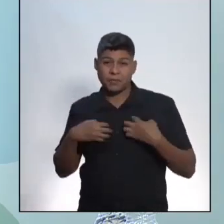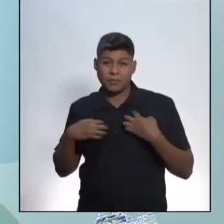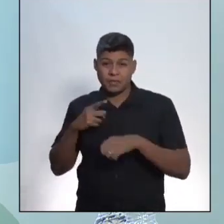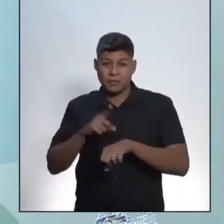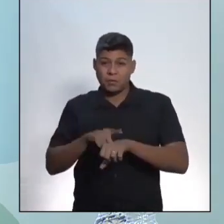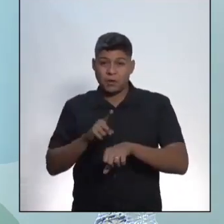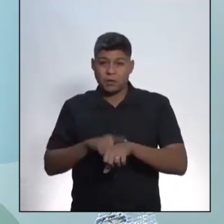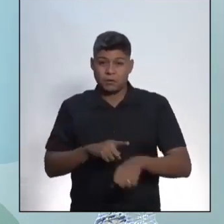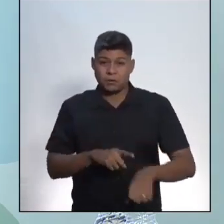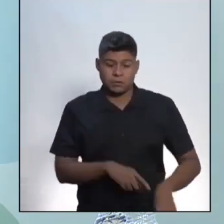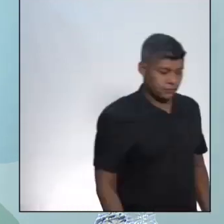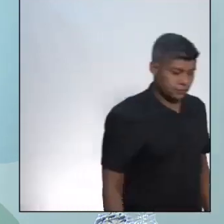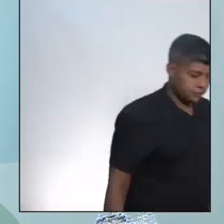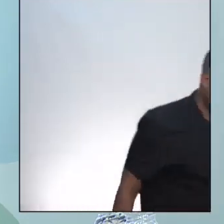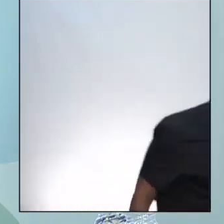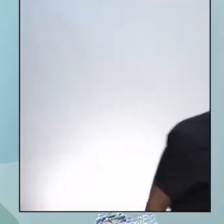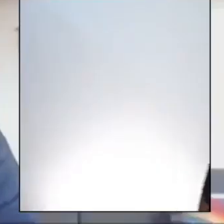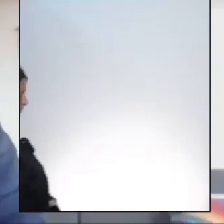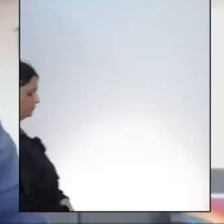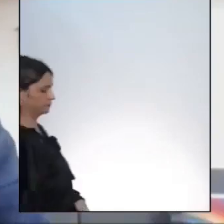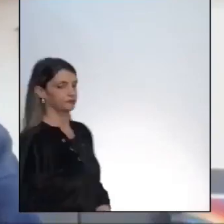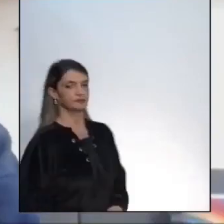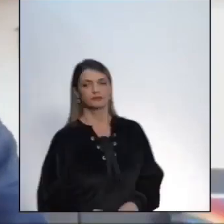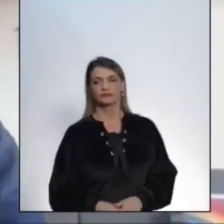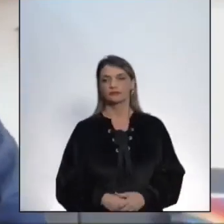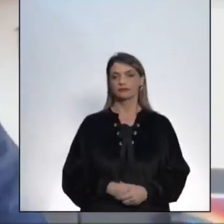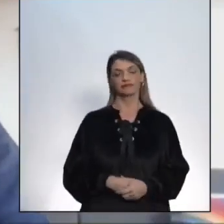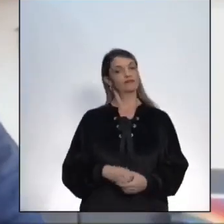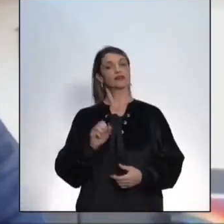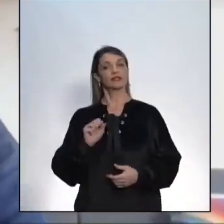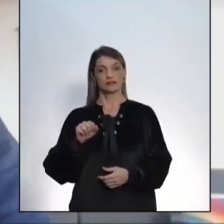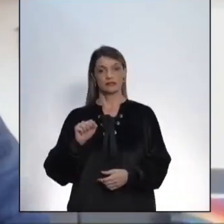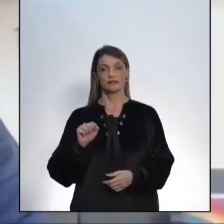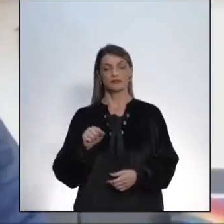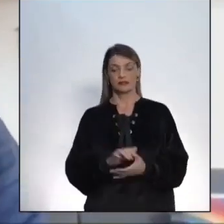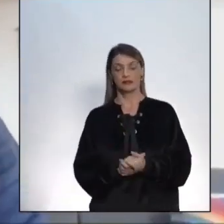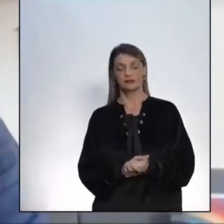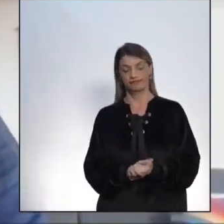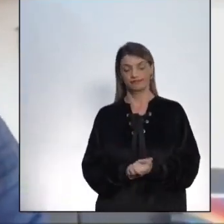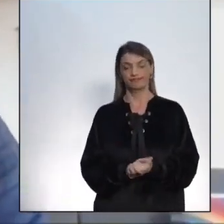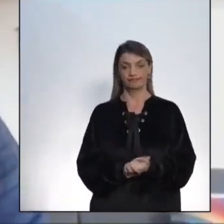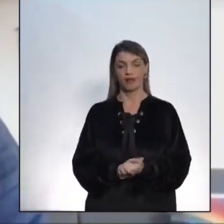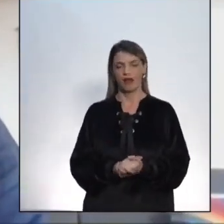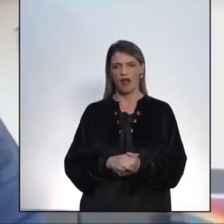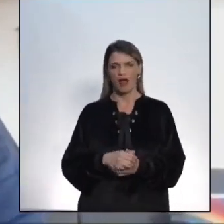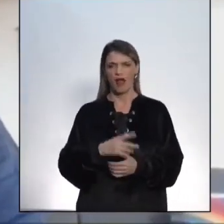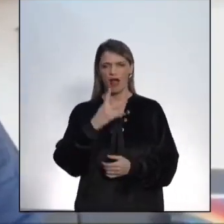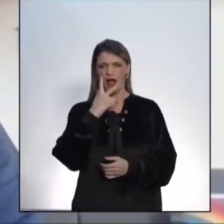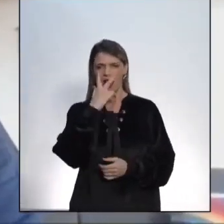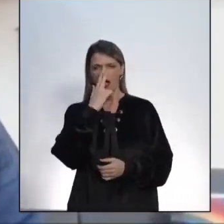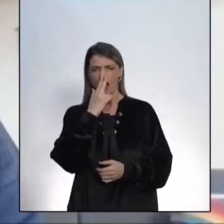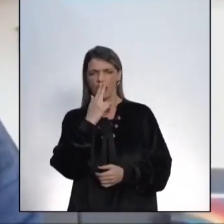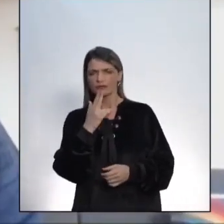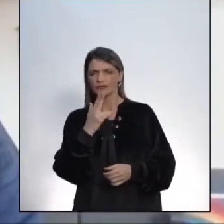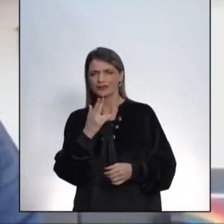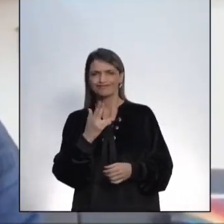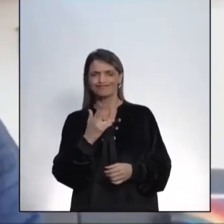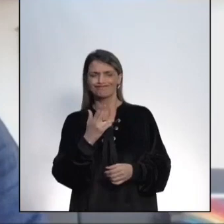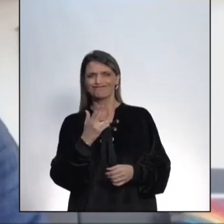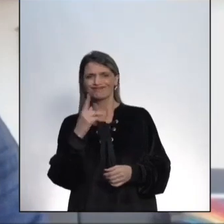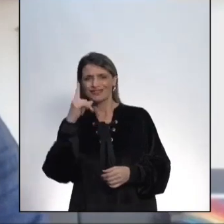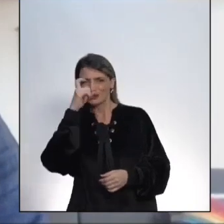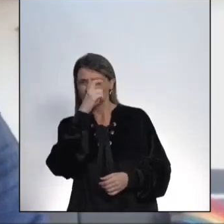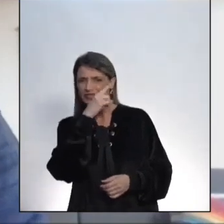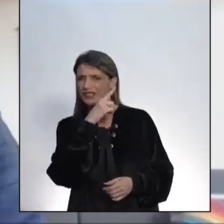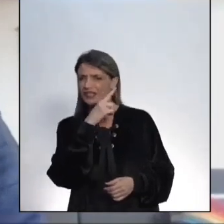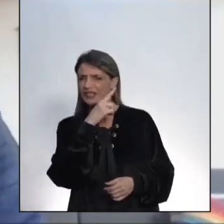momento. Sim, eu acho que a causa desse sofrimento está na resposta anterior que eu trouxe,